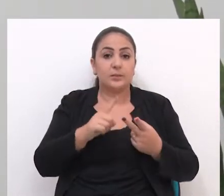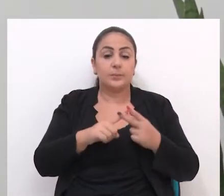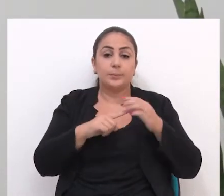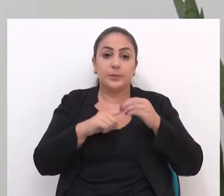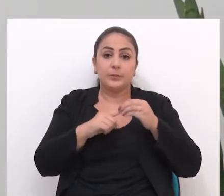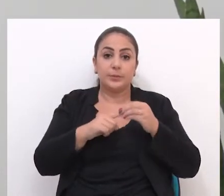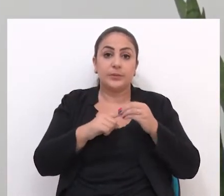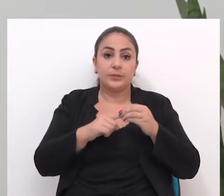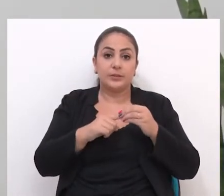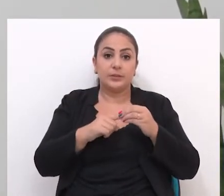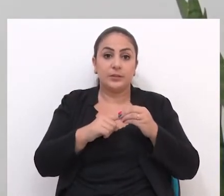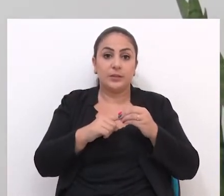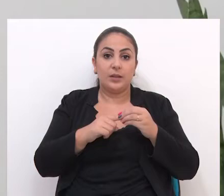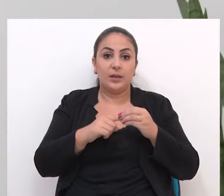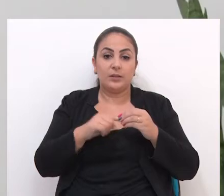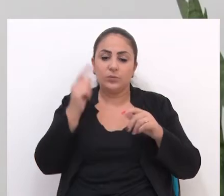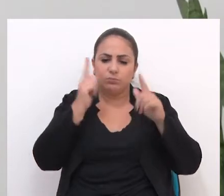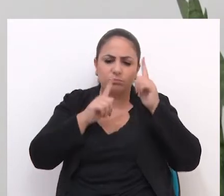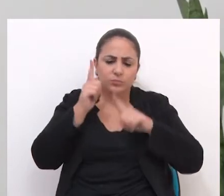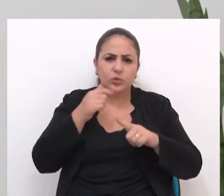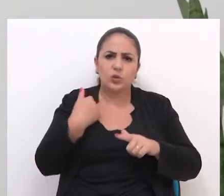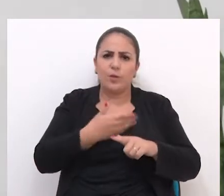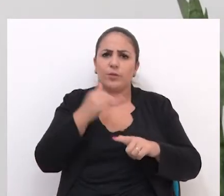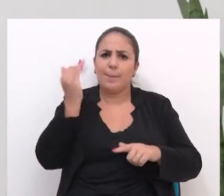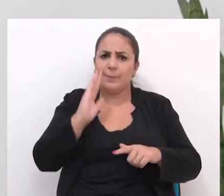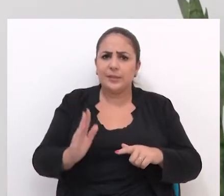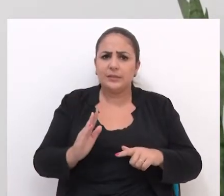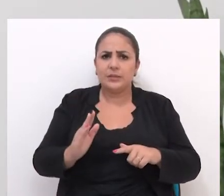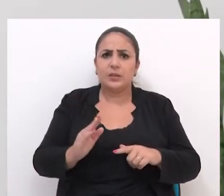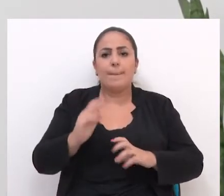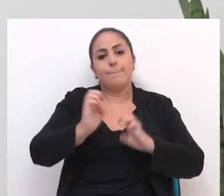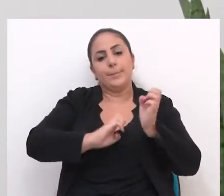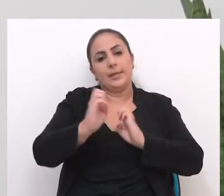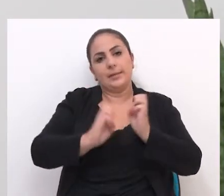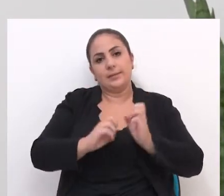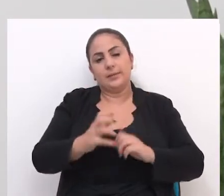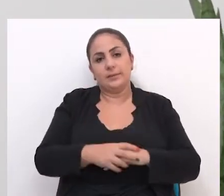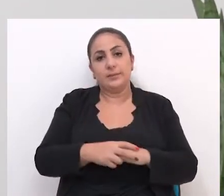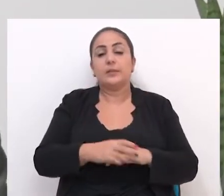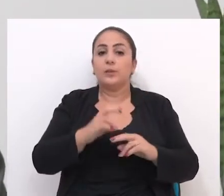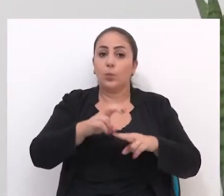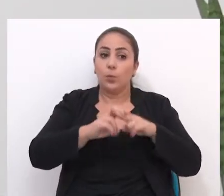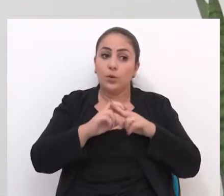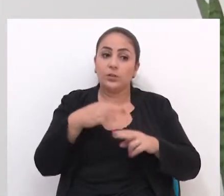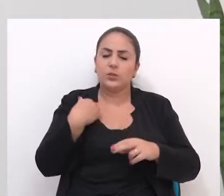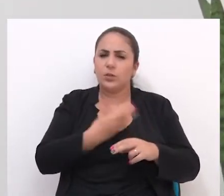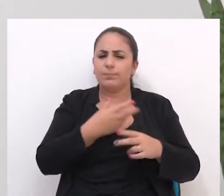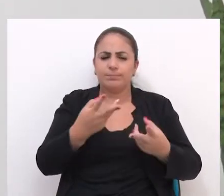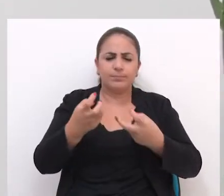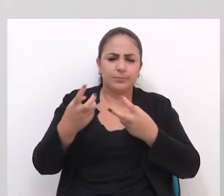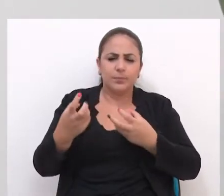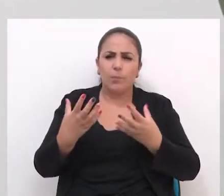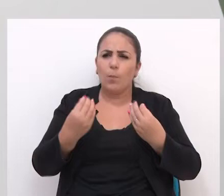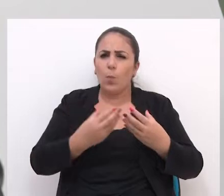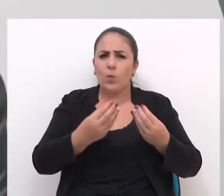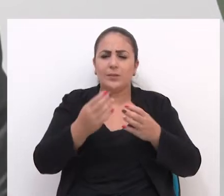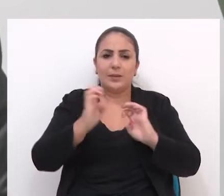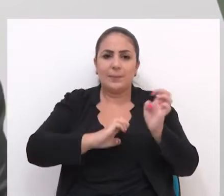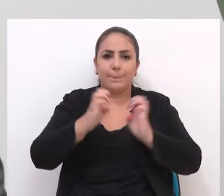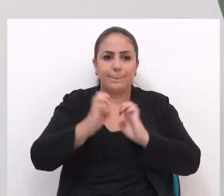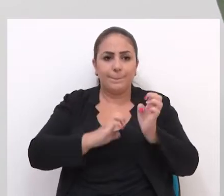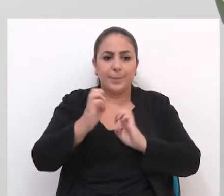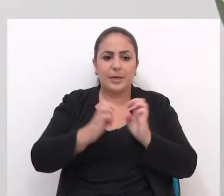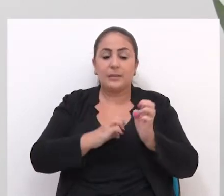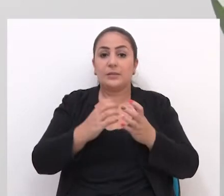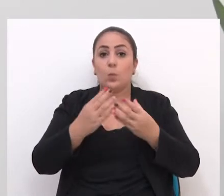principalmente os nossos heróis, né? Nossos heróis no nosso Brasil realmente é os nossos empresários. E nós se deparamos então com muitos